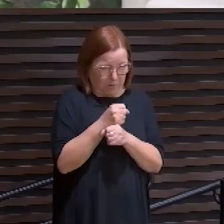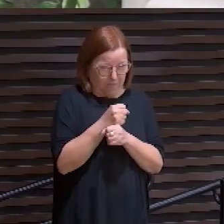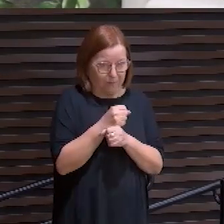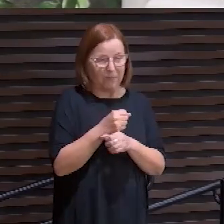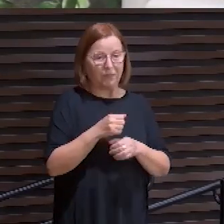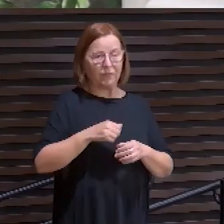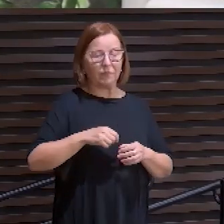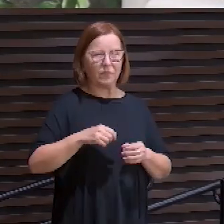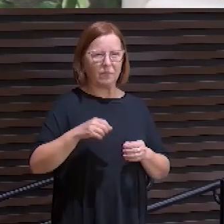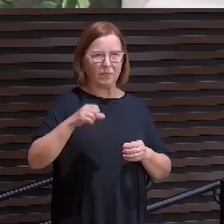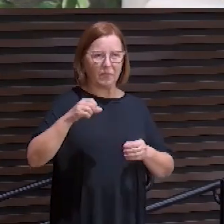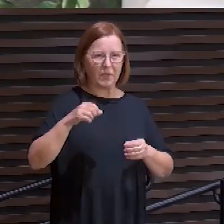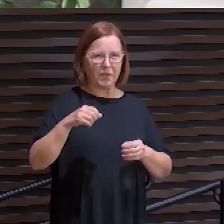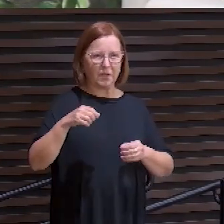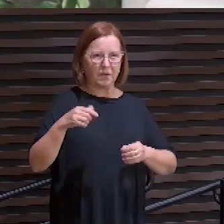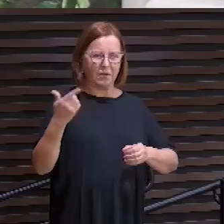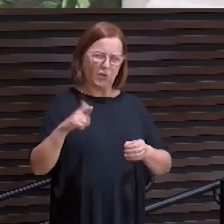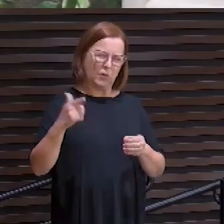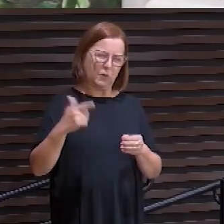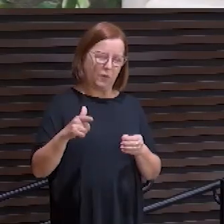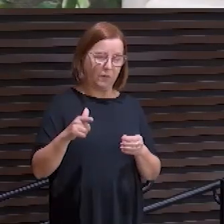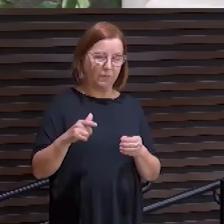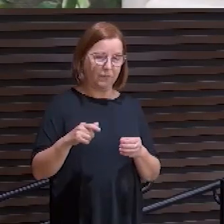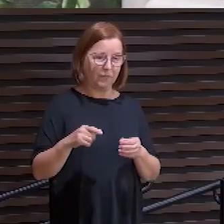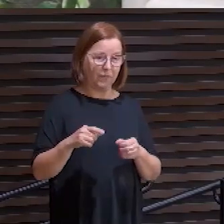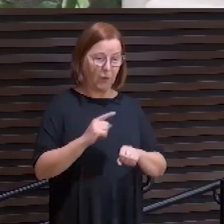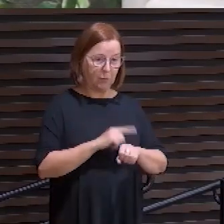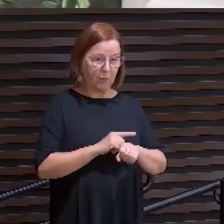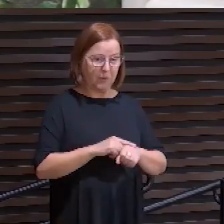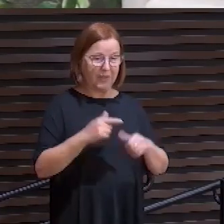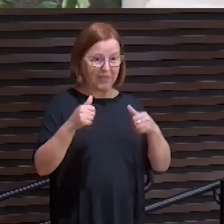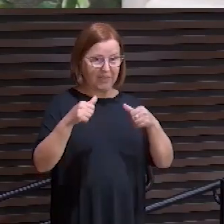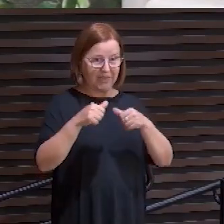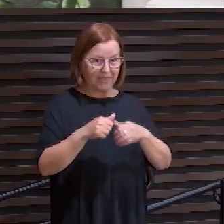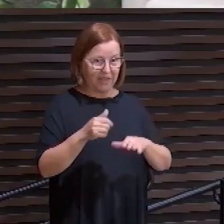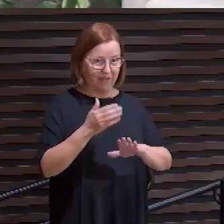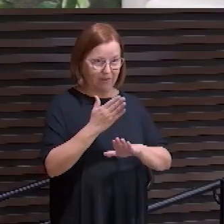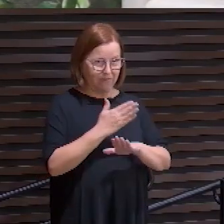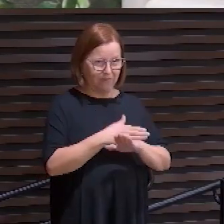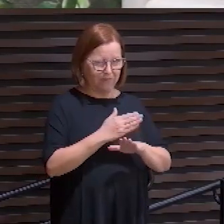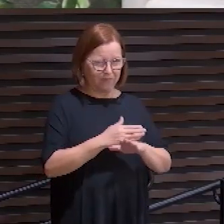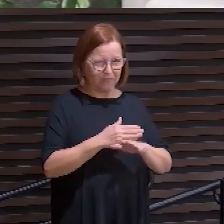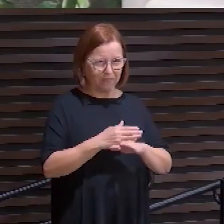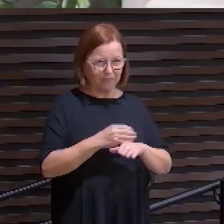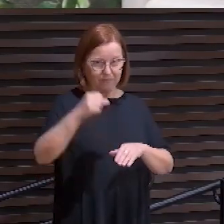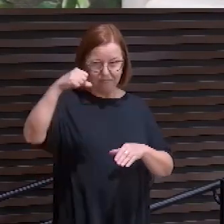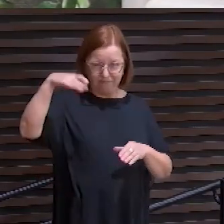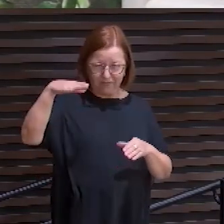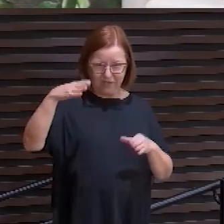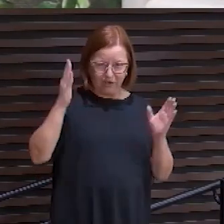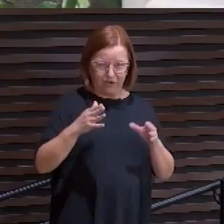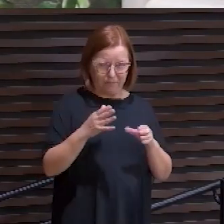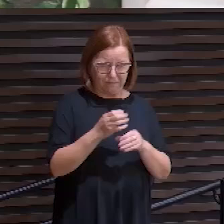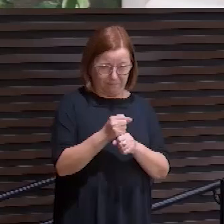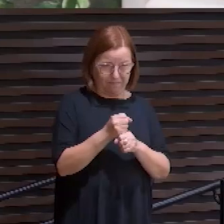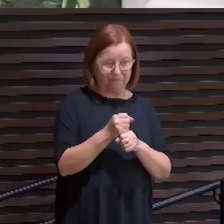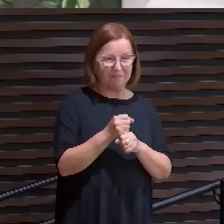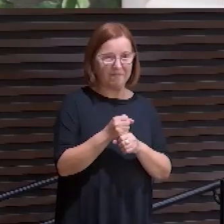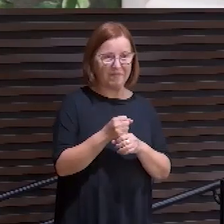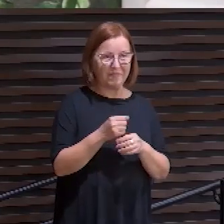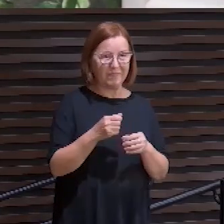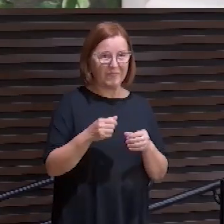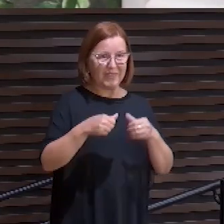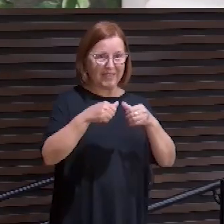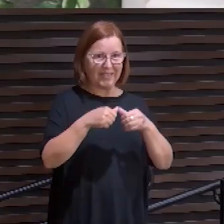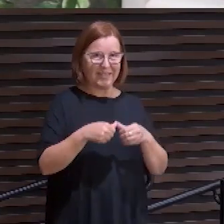estavam treinadas, ao ponto de acender a luz, elas já se enroscarem, estavam